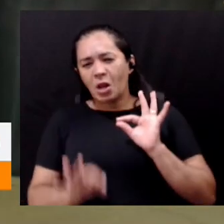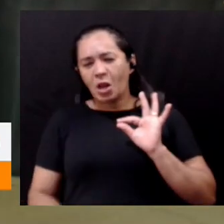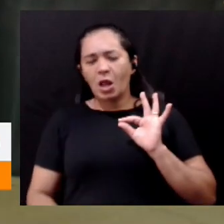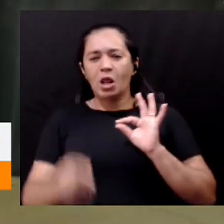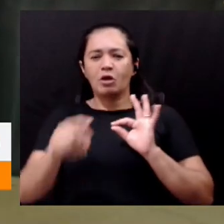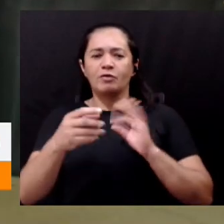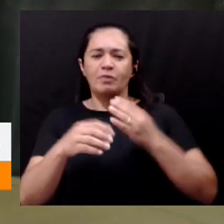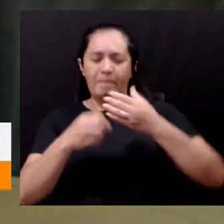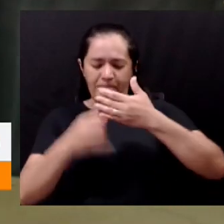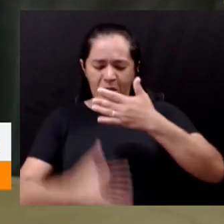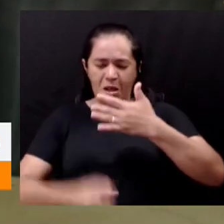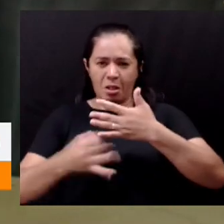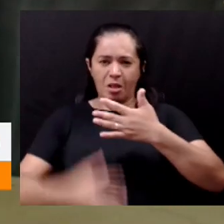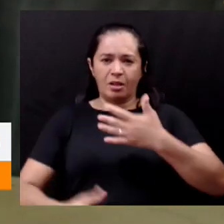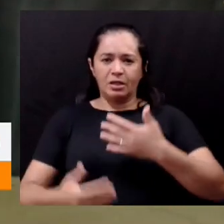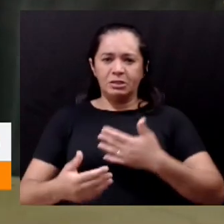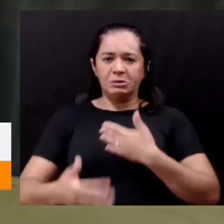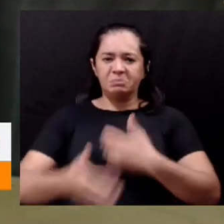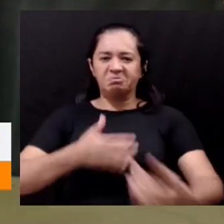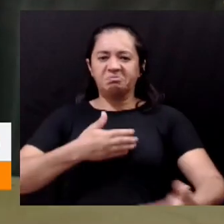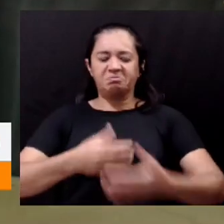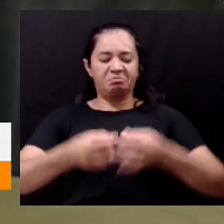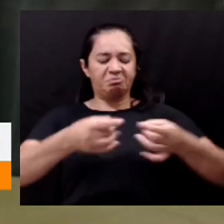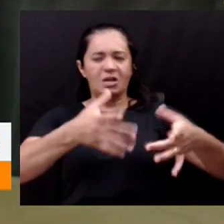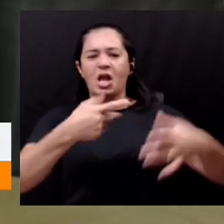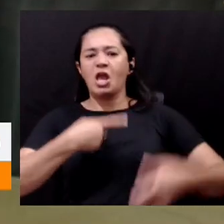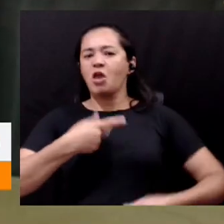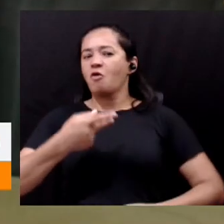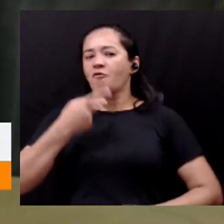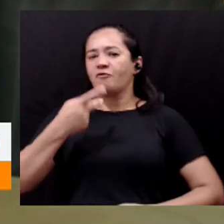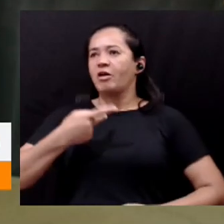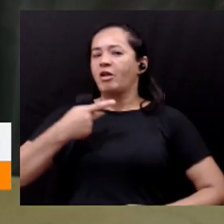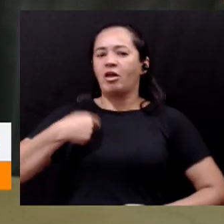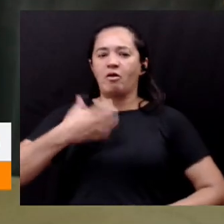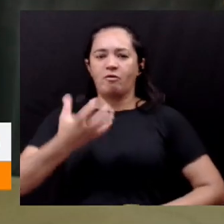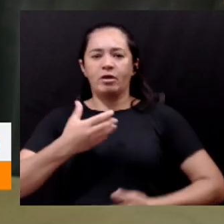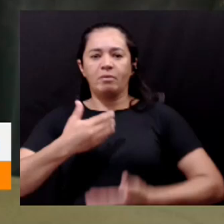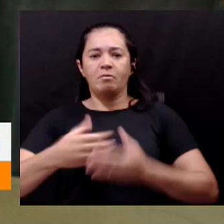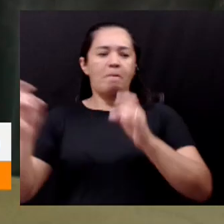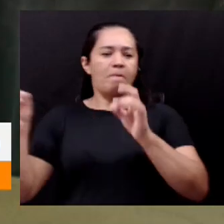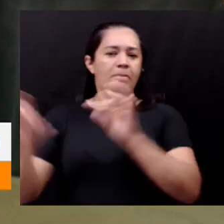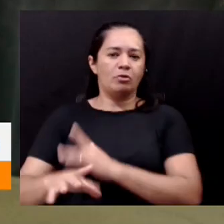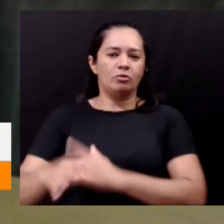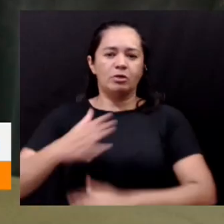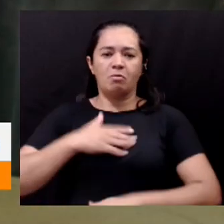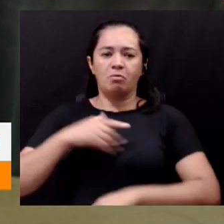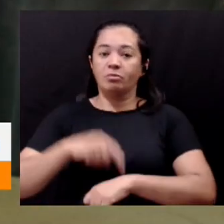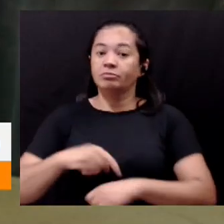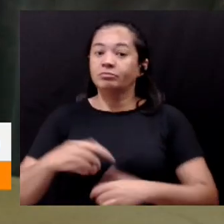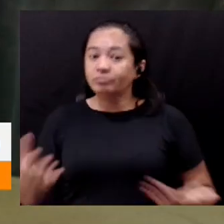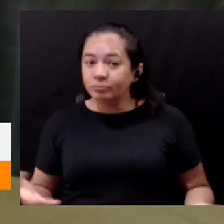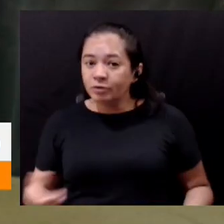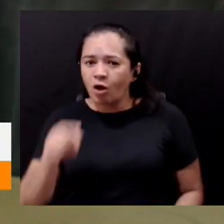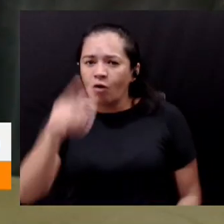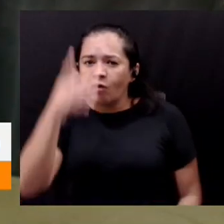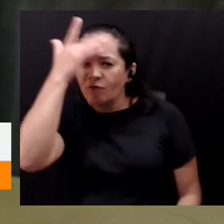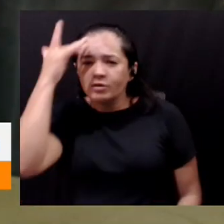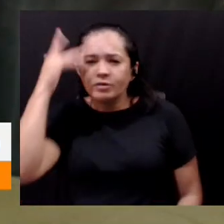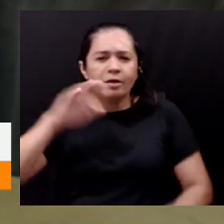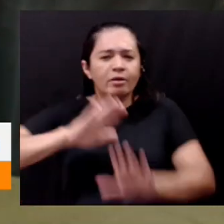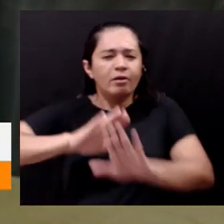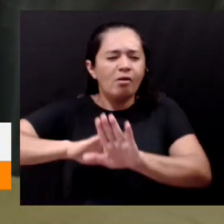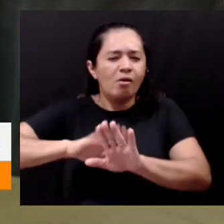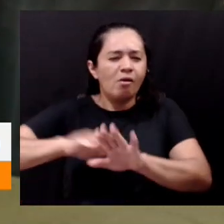aí para ninguém, eu quero falar, eu vou falar e pronto, esse é o meu momento. Quem é você por trás da tela? Isso tem a